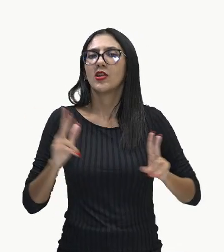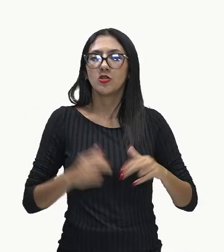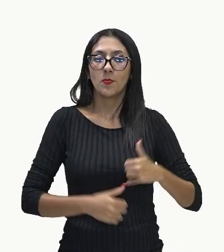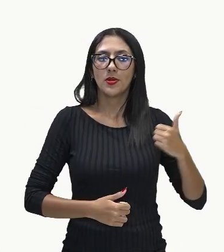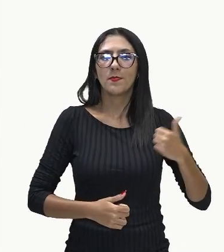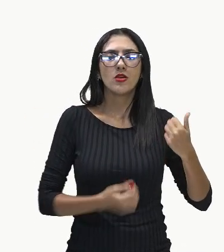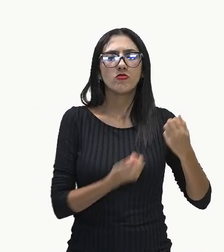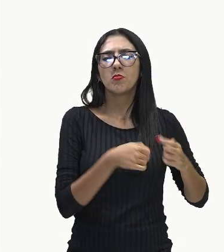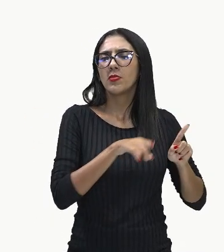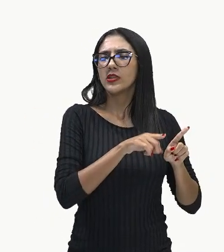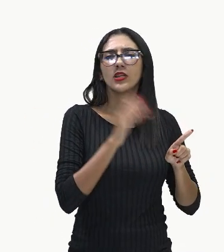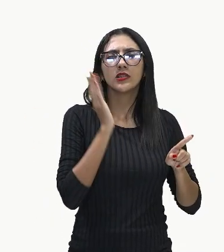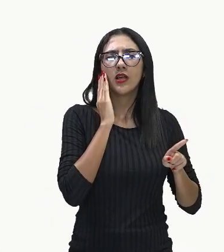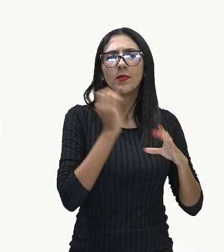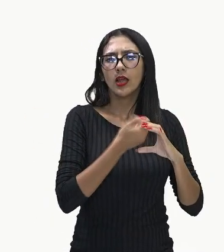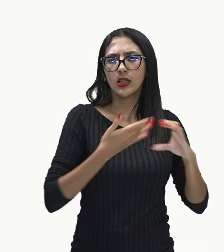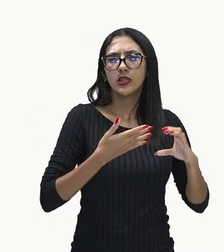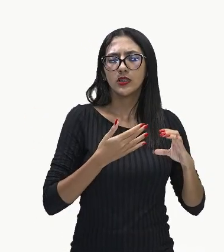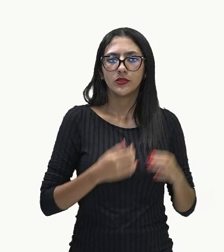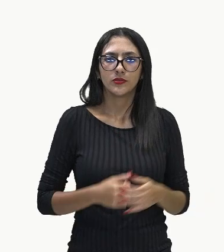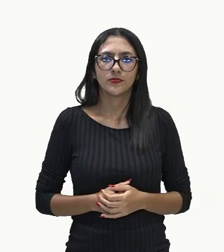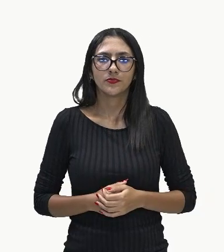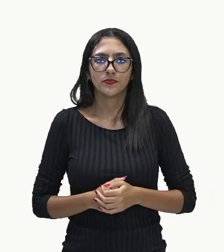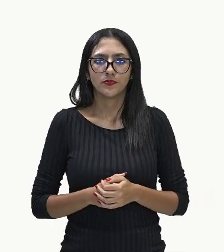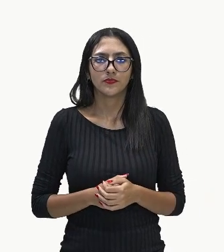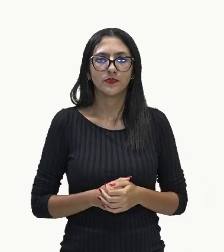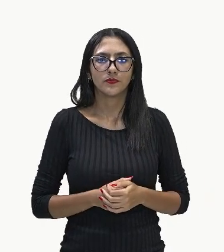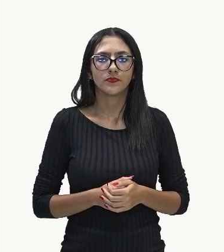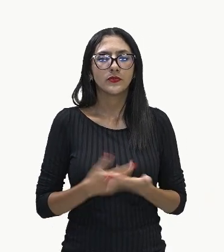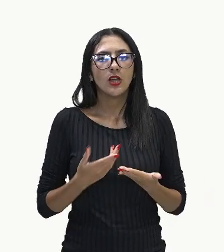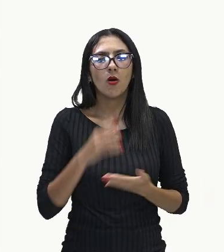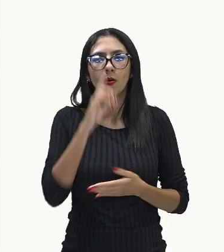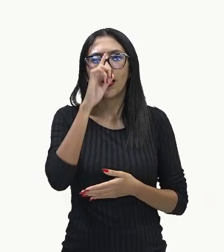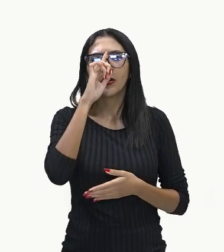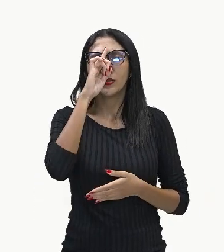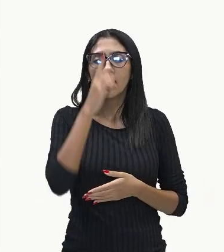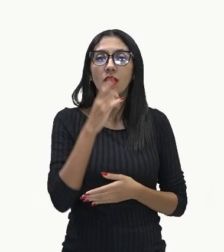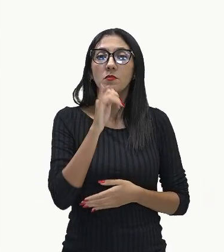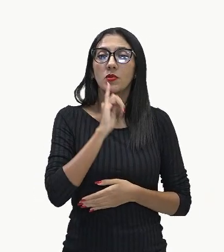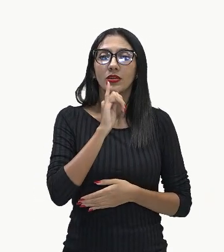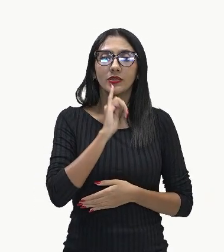outro. Por exemplo, nas pesquisas de intenção de voto.